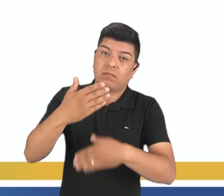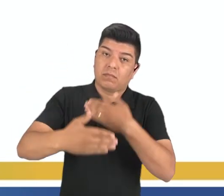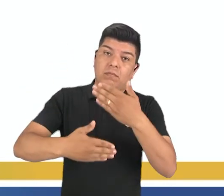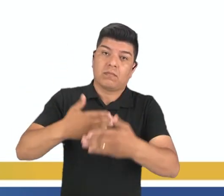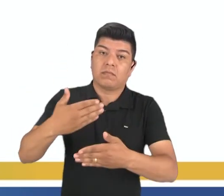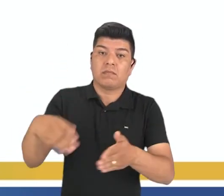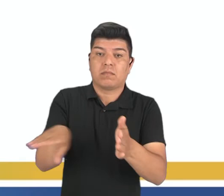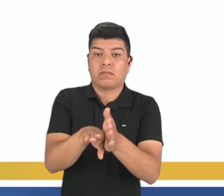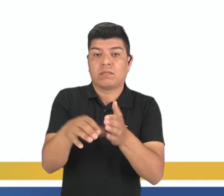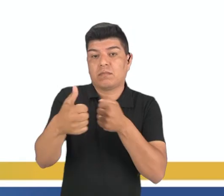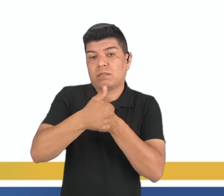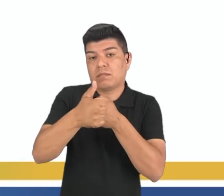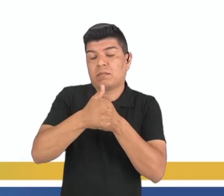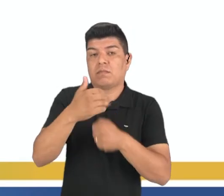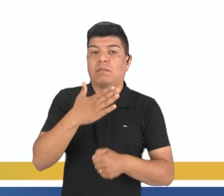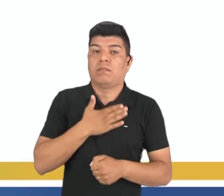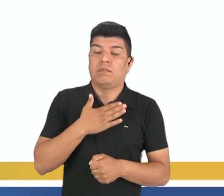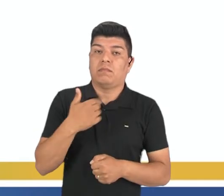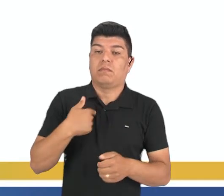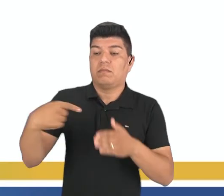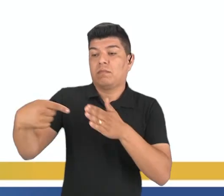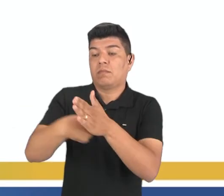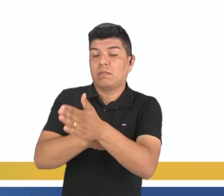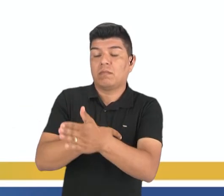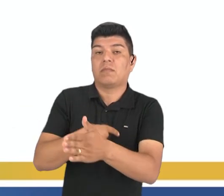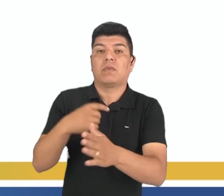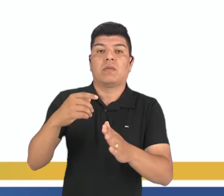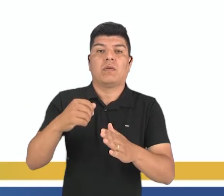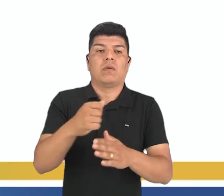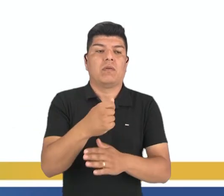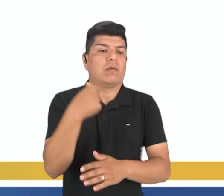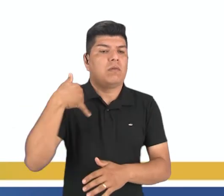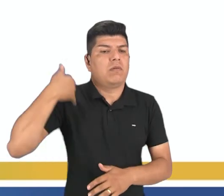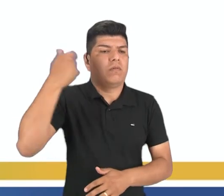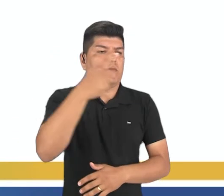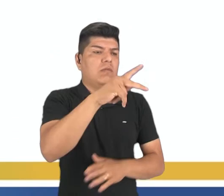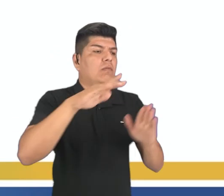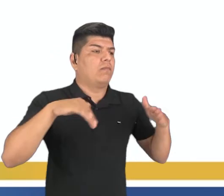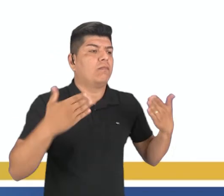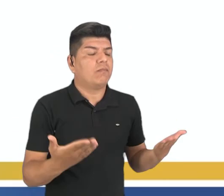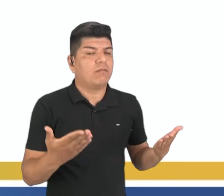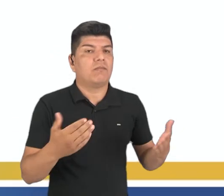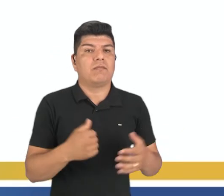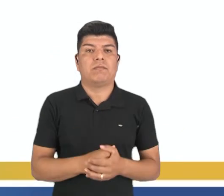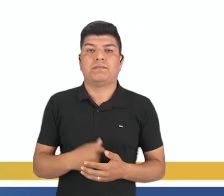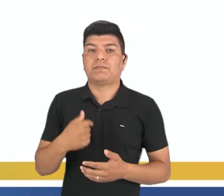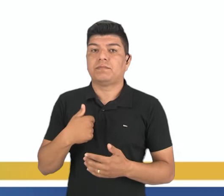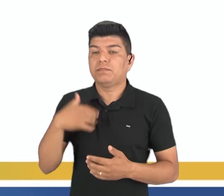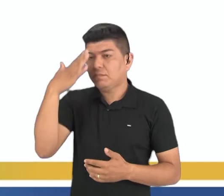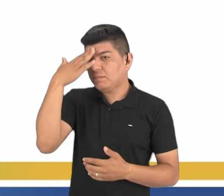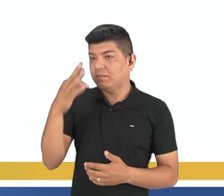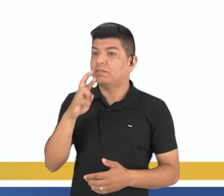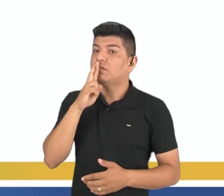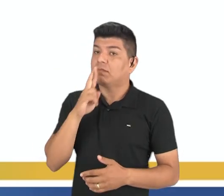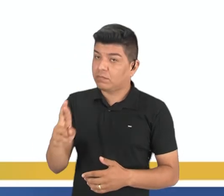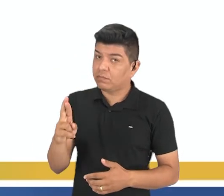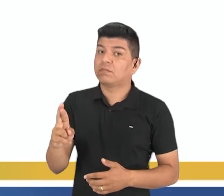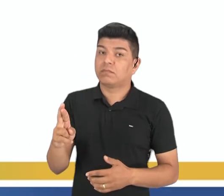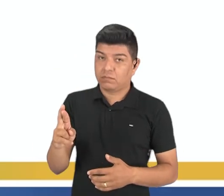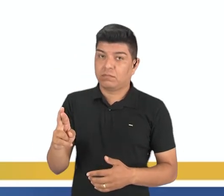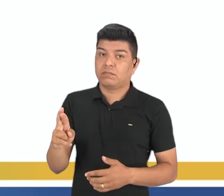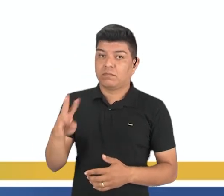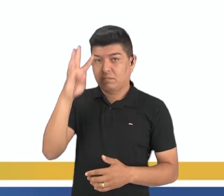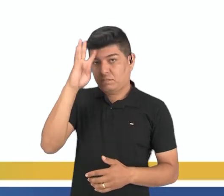ela chegou perto de mim e me perguntou: "Quantos anos você tem?" Bem, eu sabia que a resposta